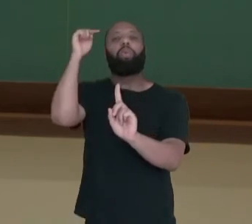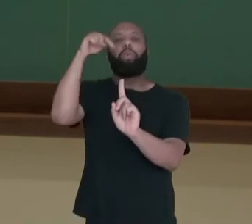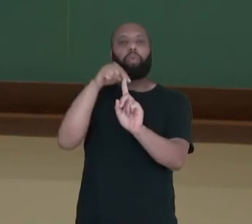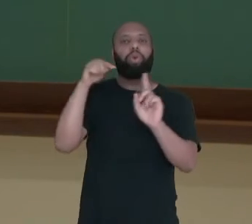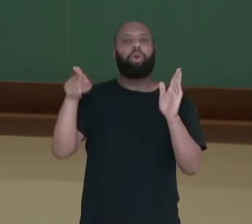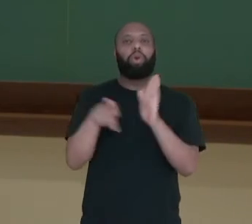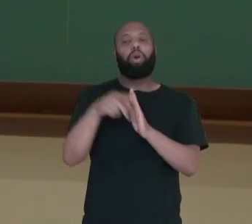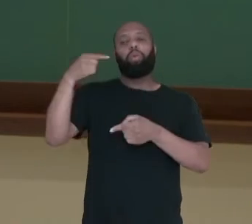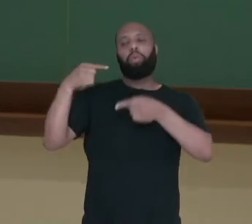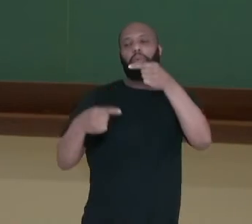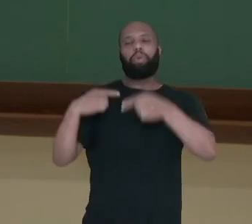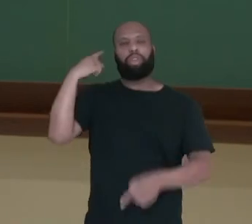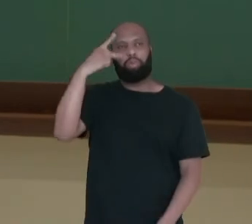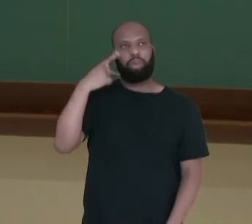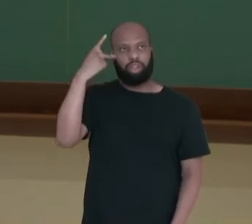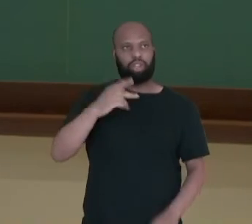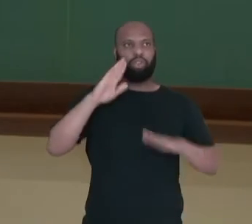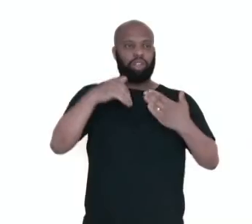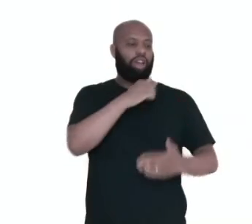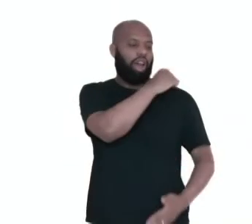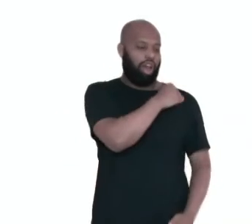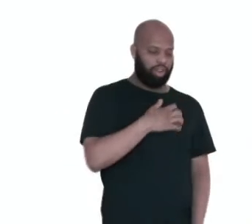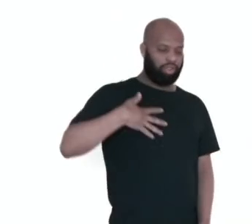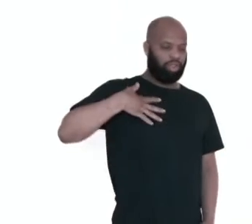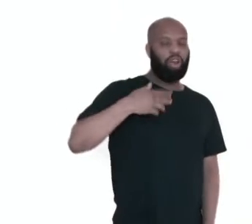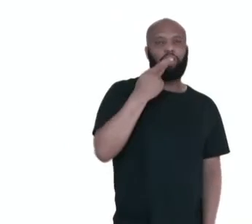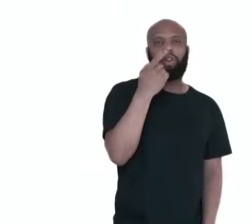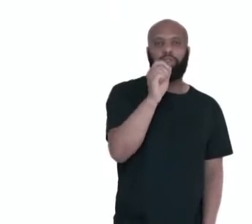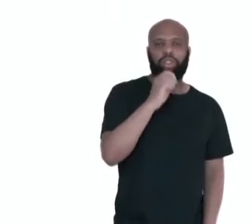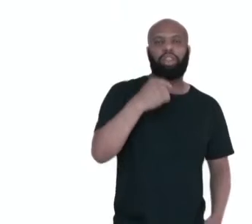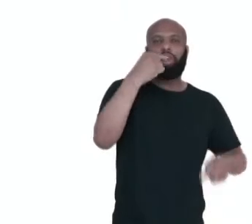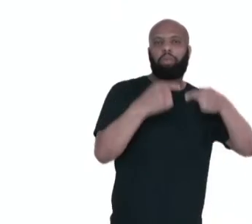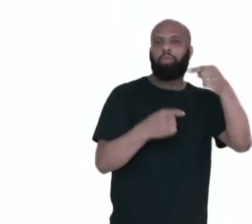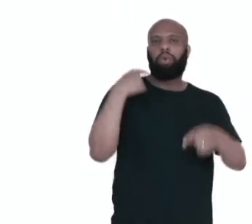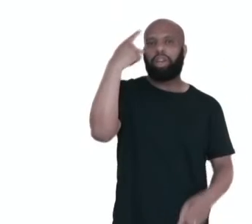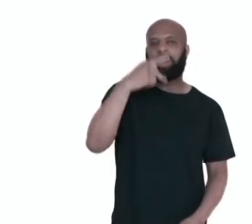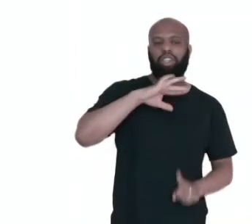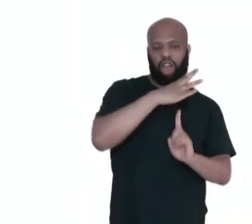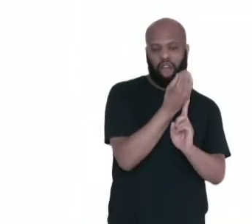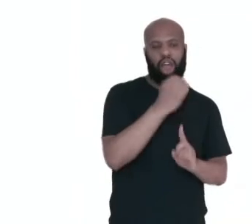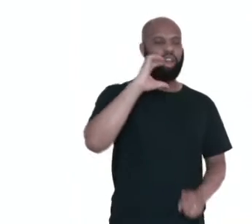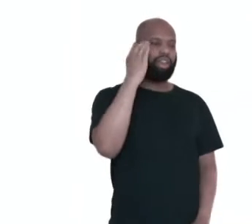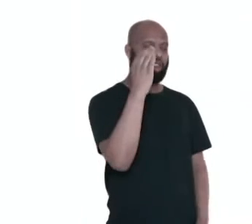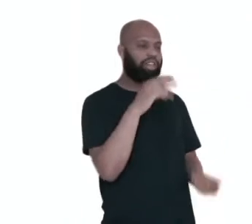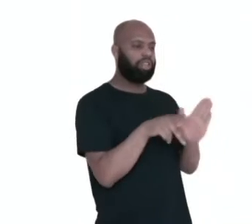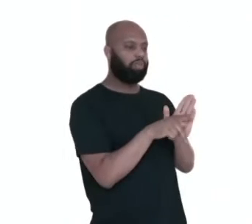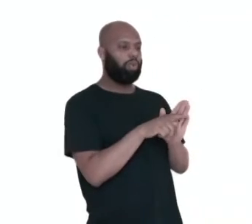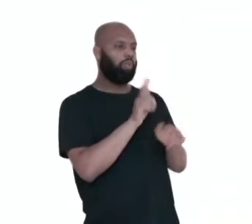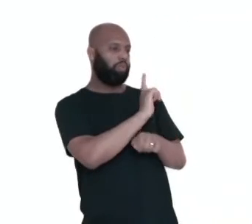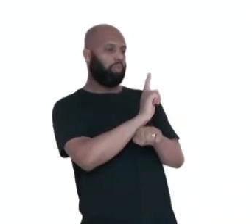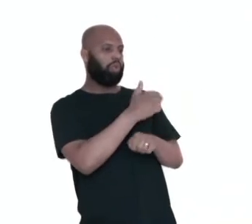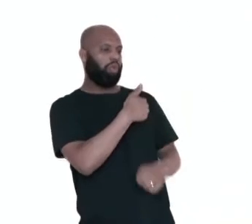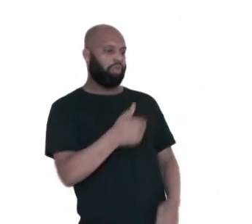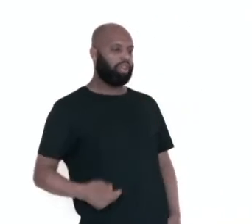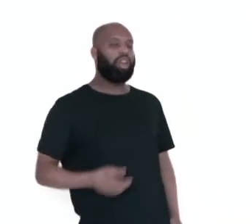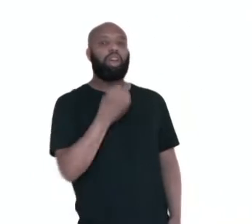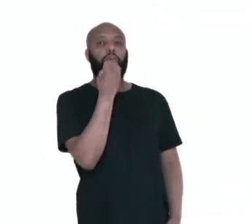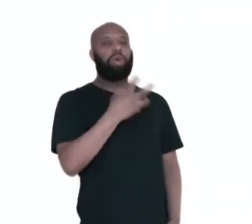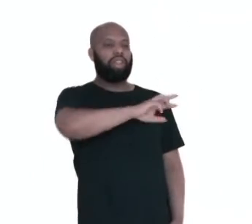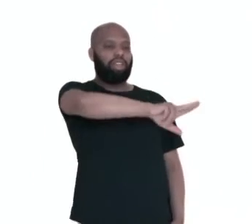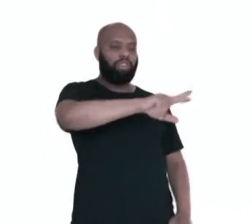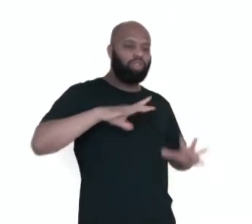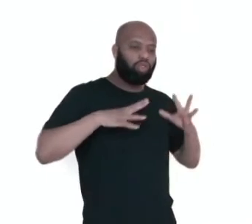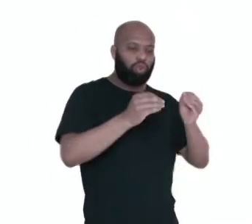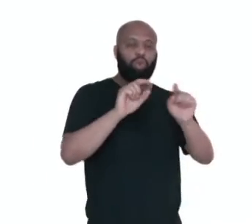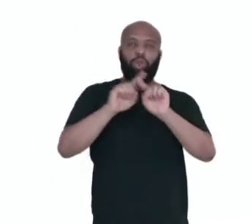finalidade da política. Enquanto para Aristóteles a política era a arte ou a ciência de governar para o bem de todos,